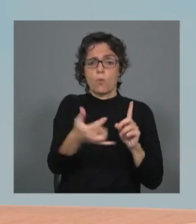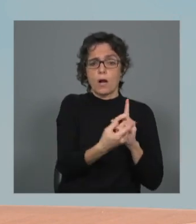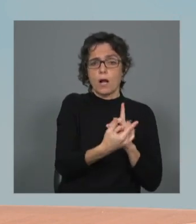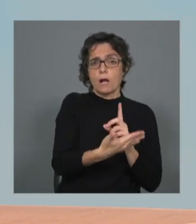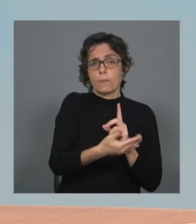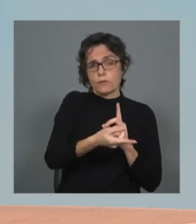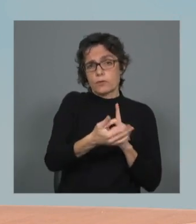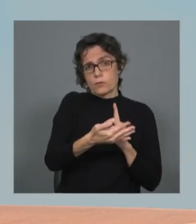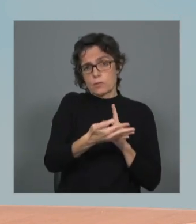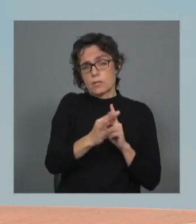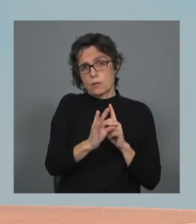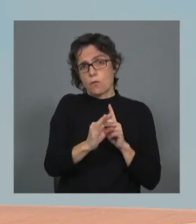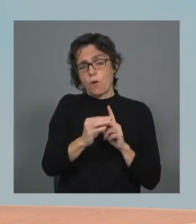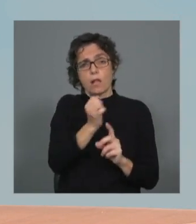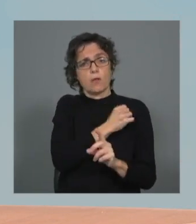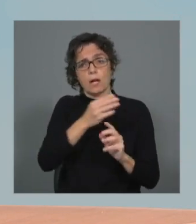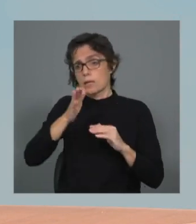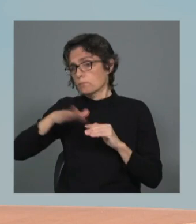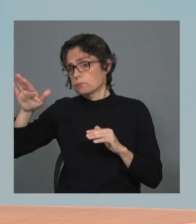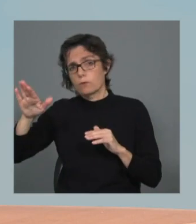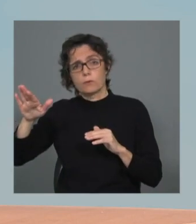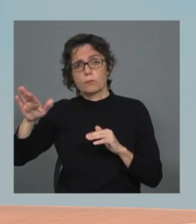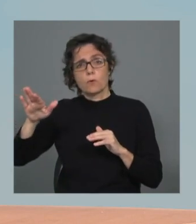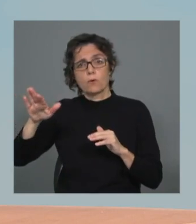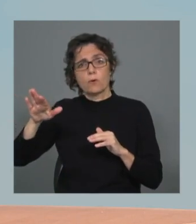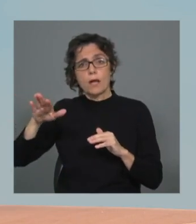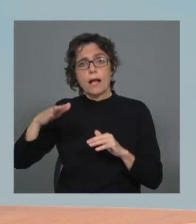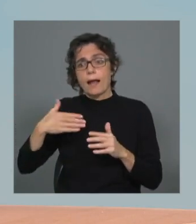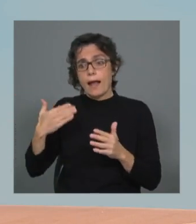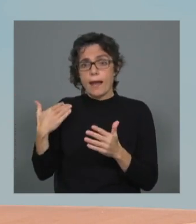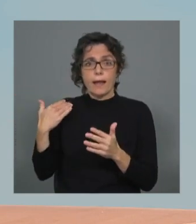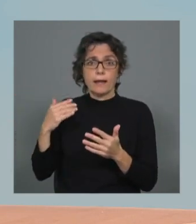dos seus templos e nunca mais puderam voltar aos locais onde cresceram e que são as